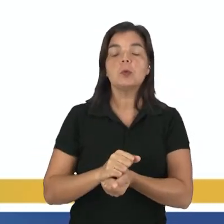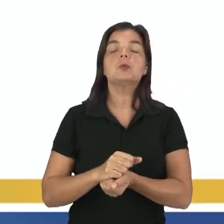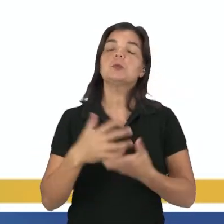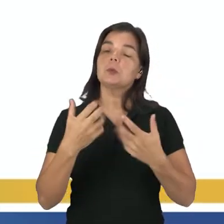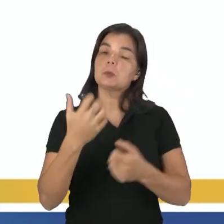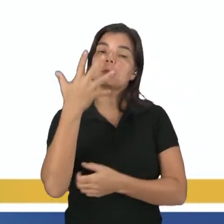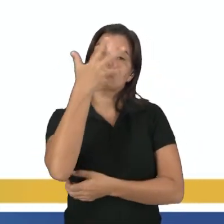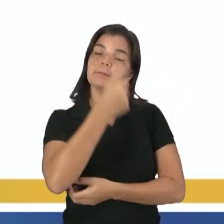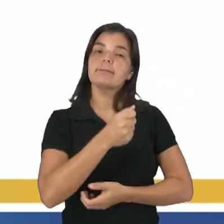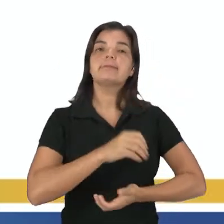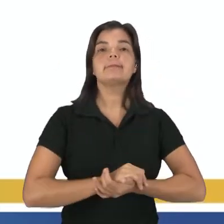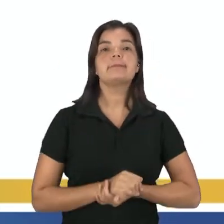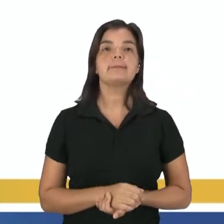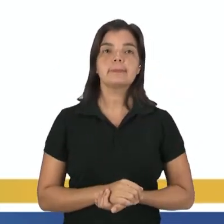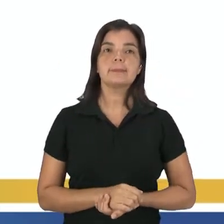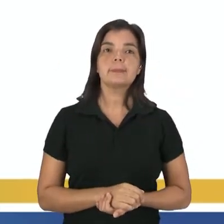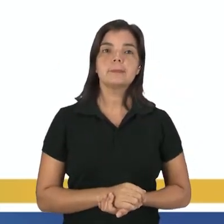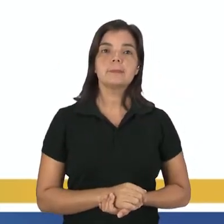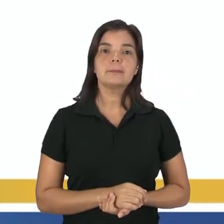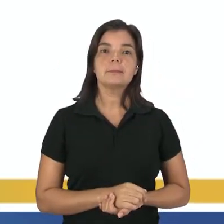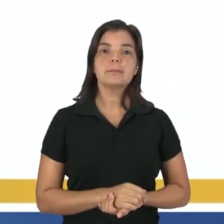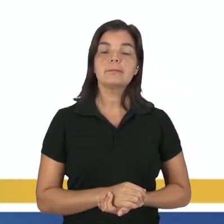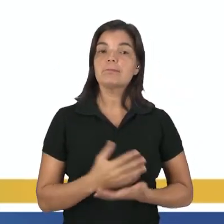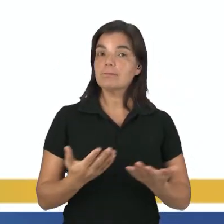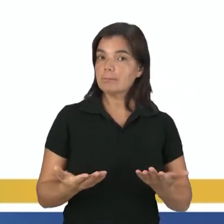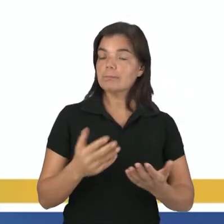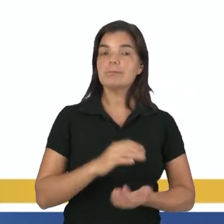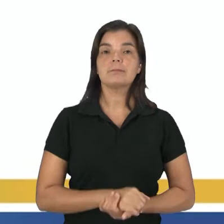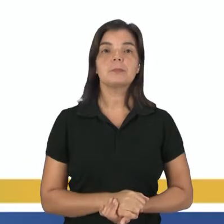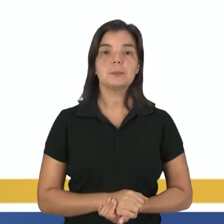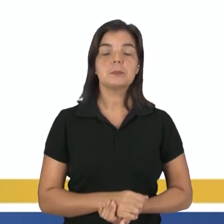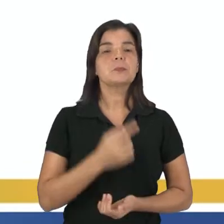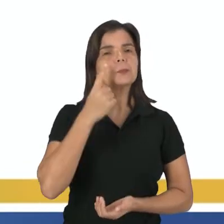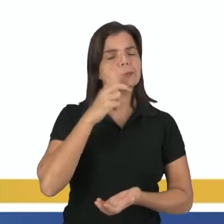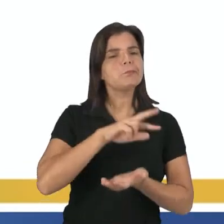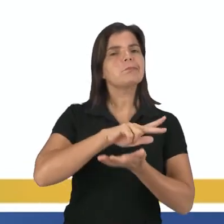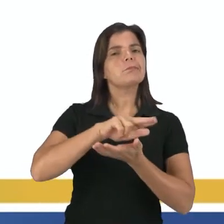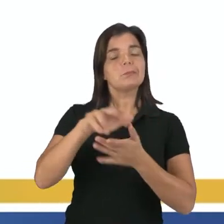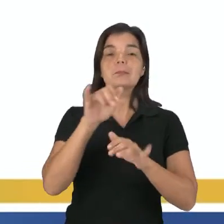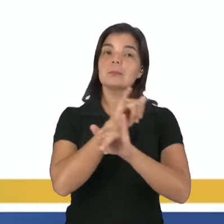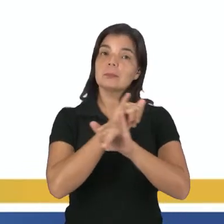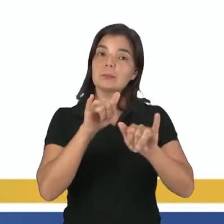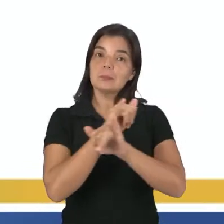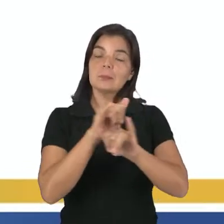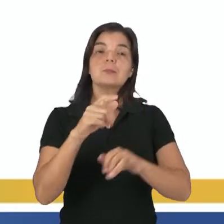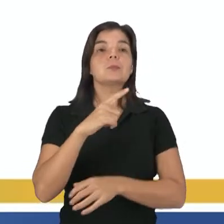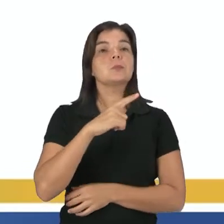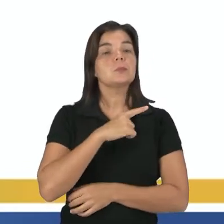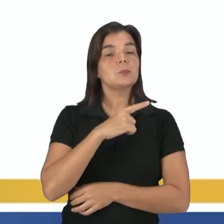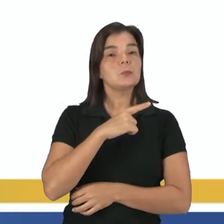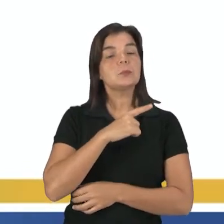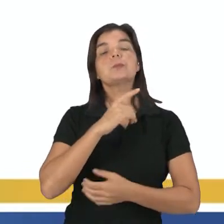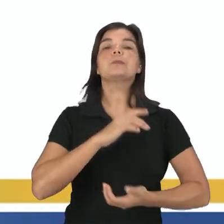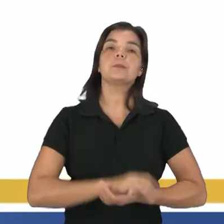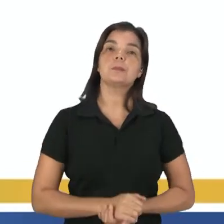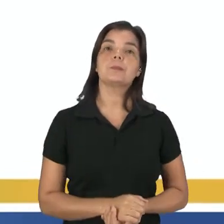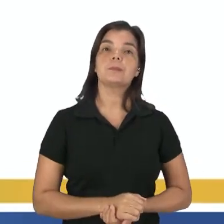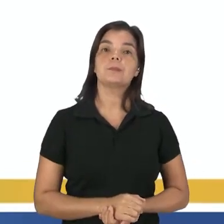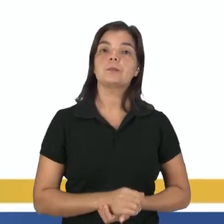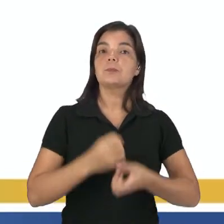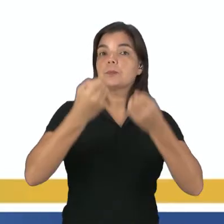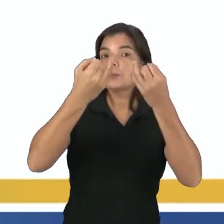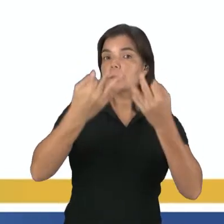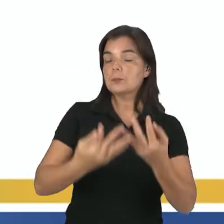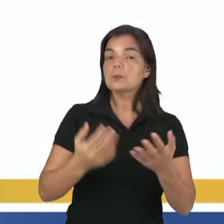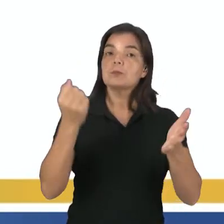em todo o mundo se consideram bonitas. Gente, aqui nós temos várias informações. Nós temos